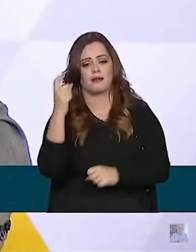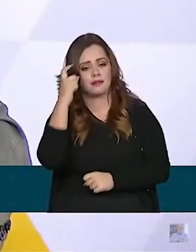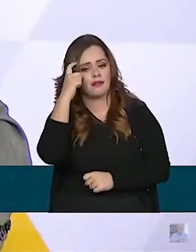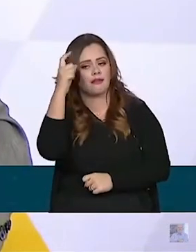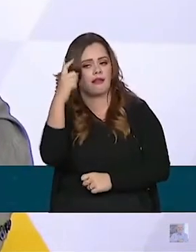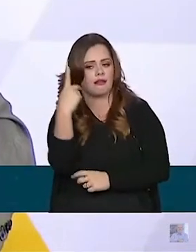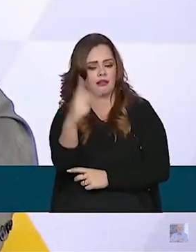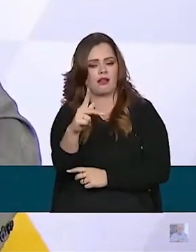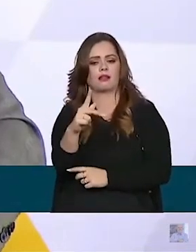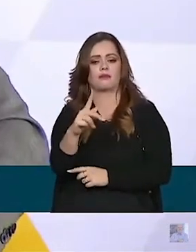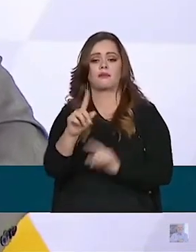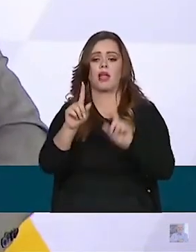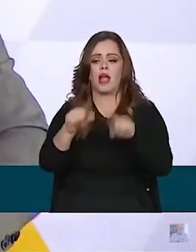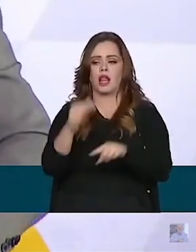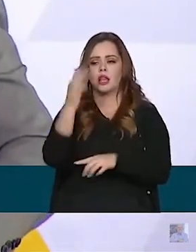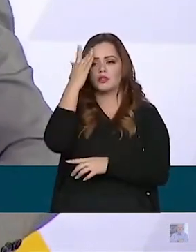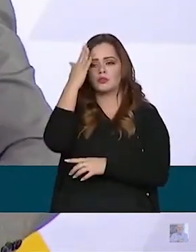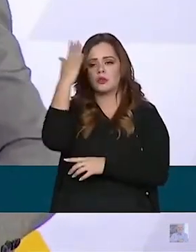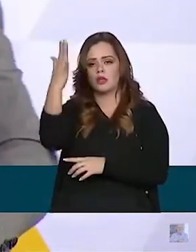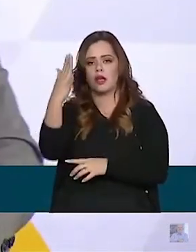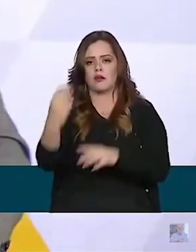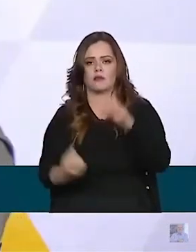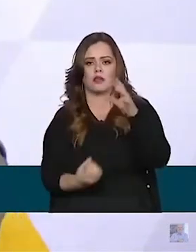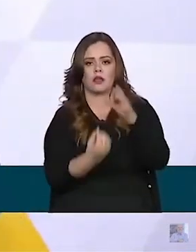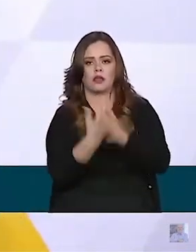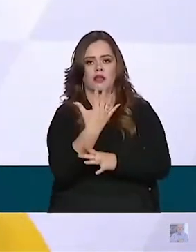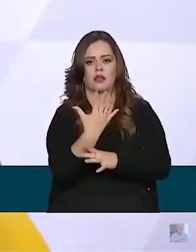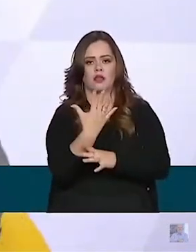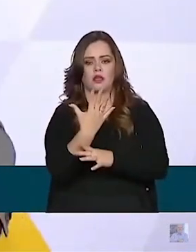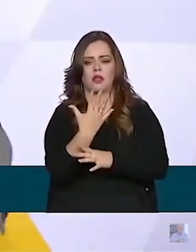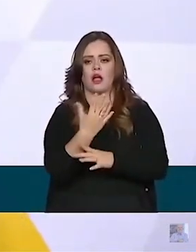dela. Ela sonhava em criar